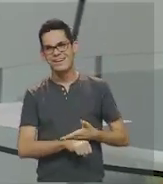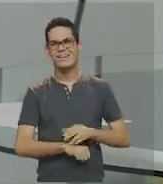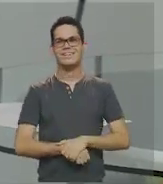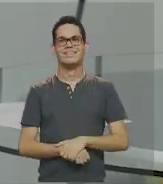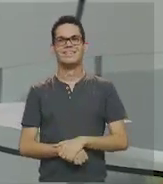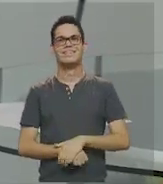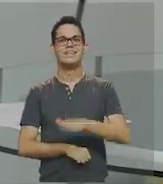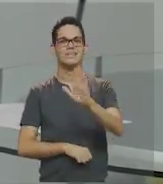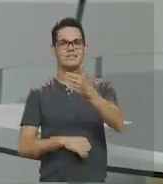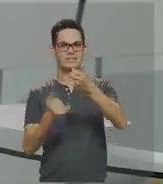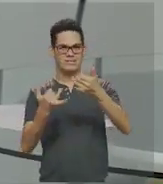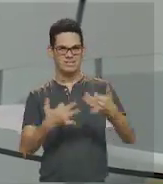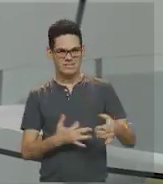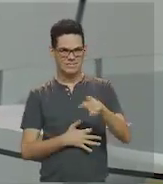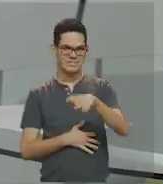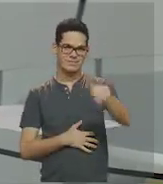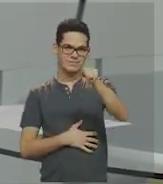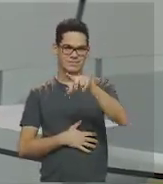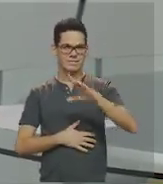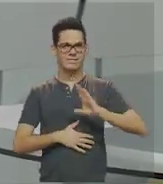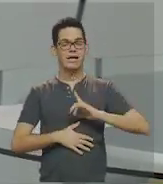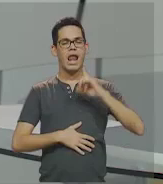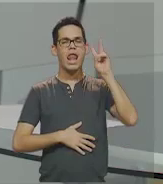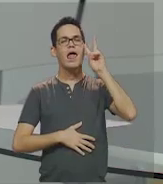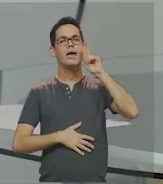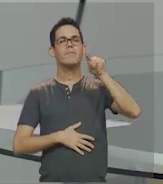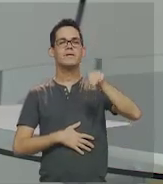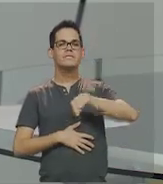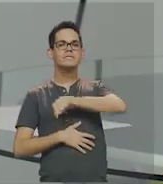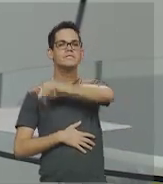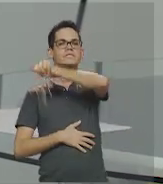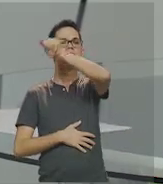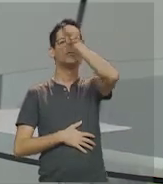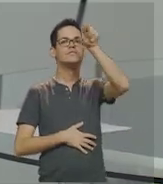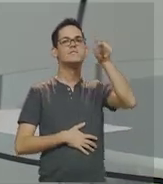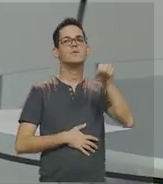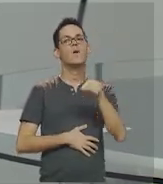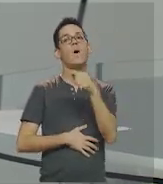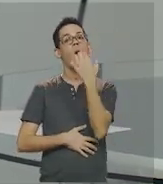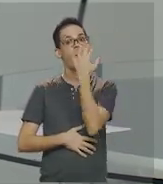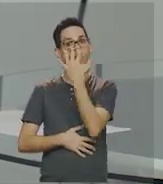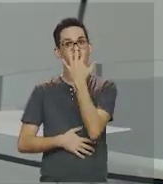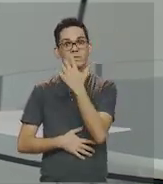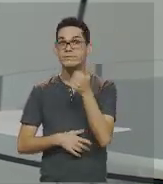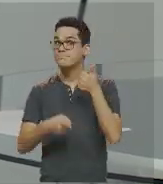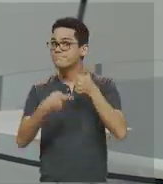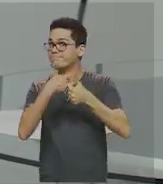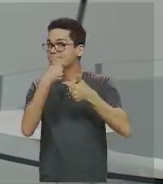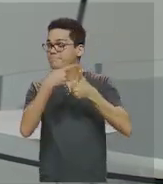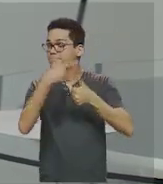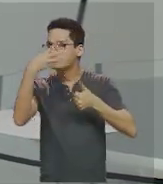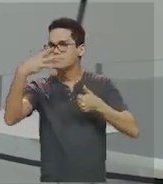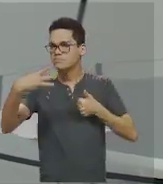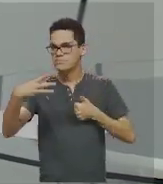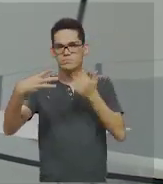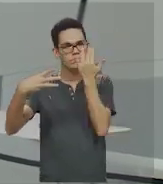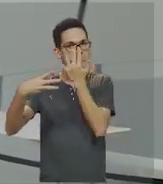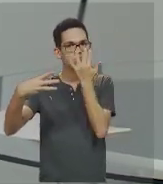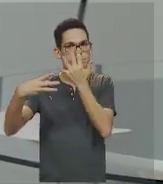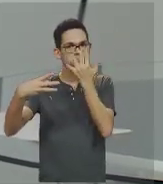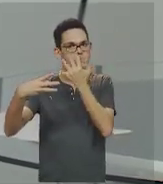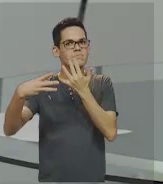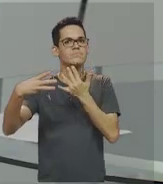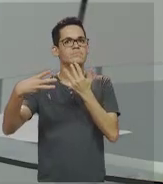havia explicado para vocês lá naquele círculo das cores, nós temos as 3 cores primárias, que são cores que não